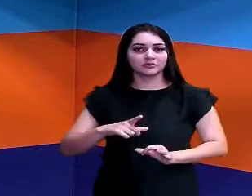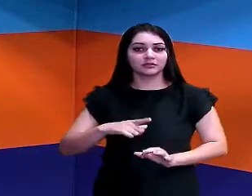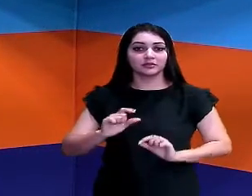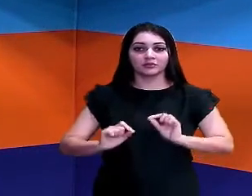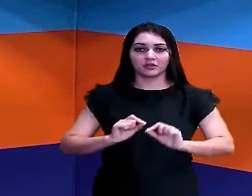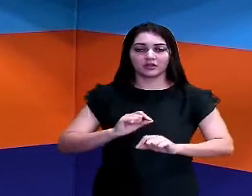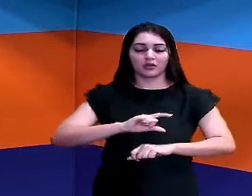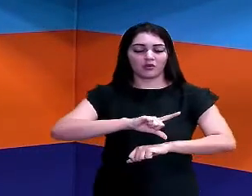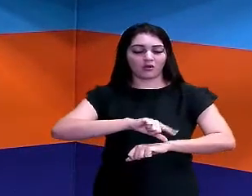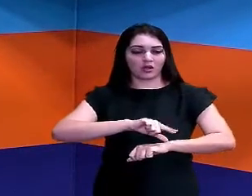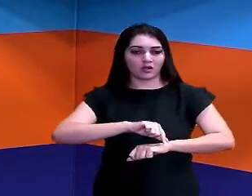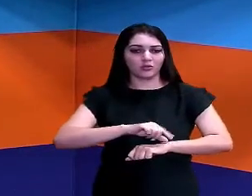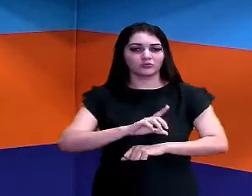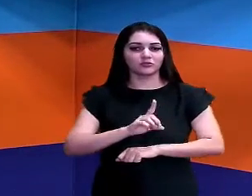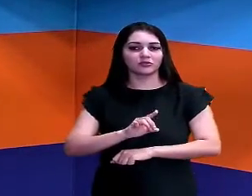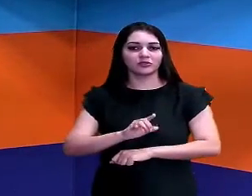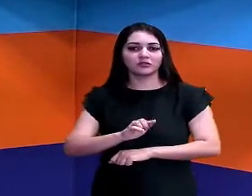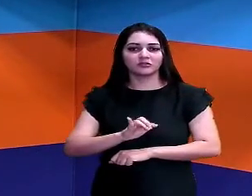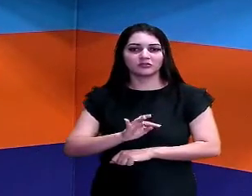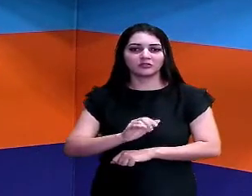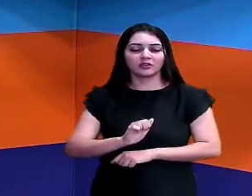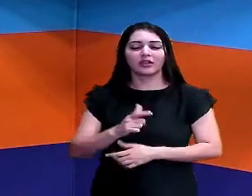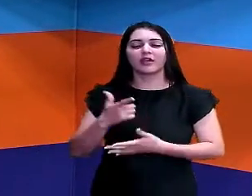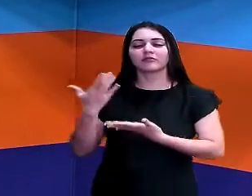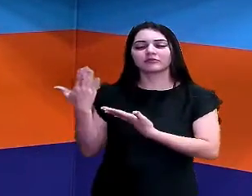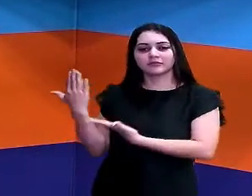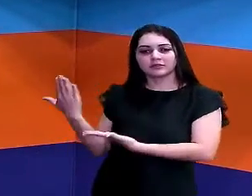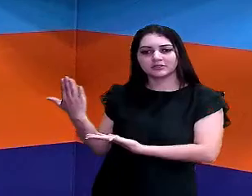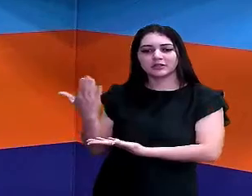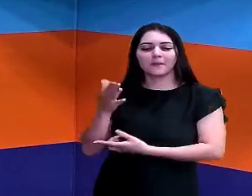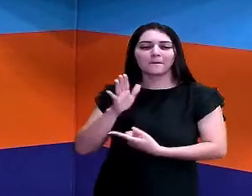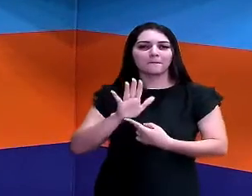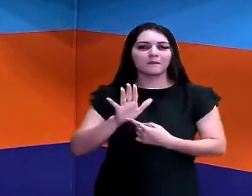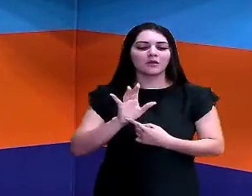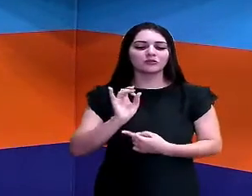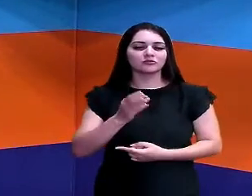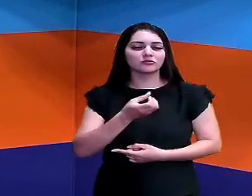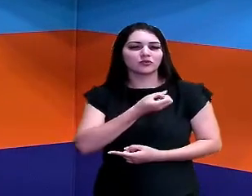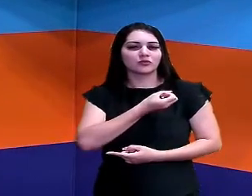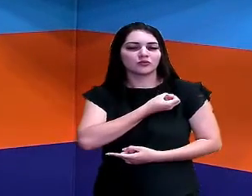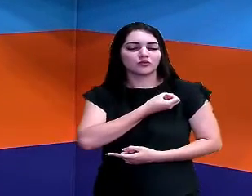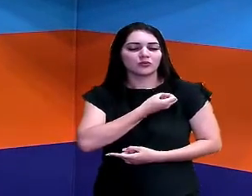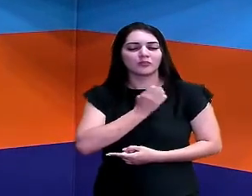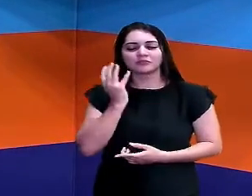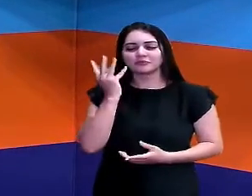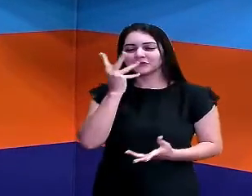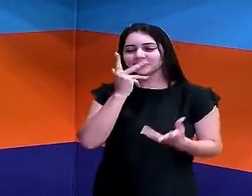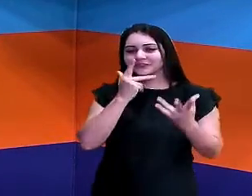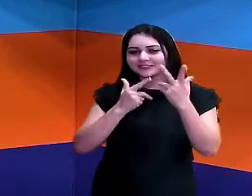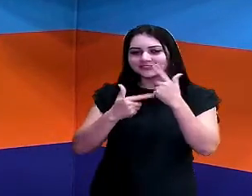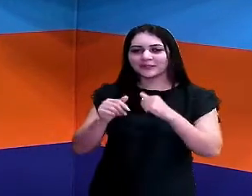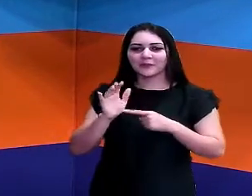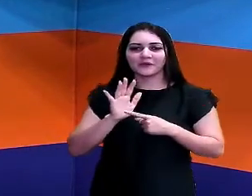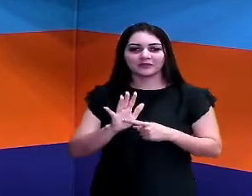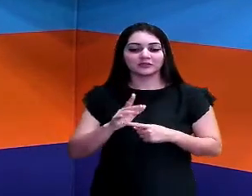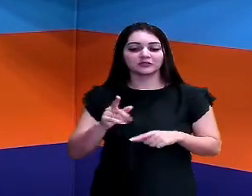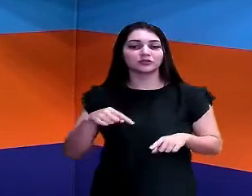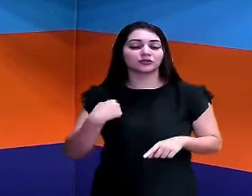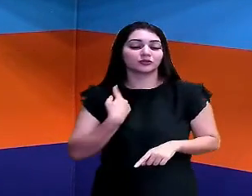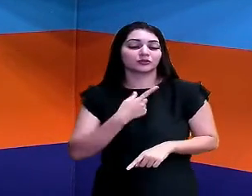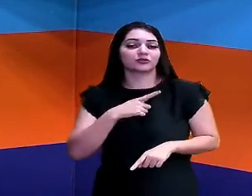o relógio digital, que é esse, né? Que o número já vem assim, todo bonitinho pra gente. E nós temos